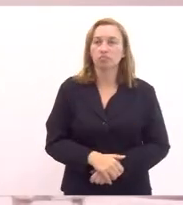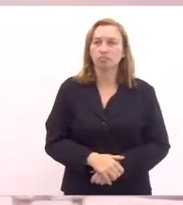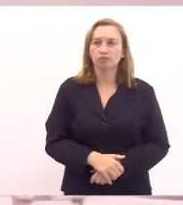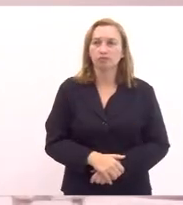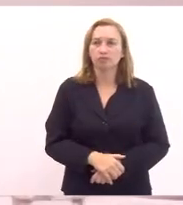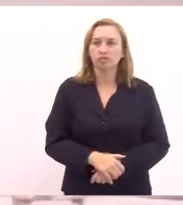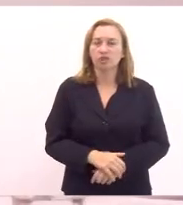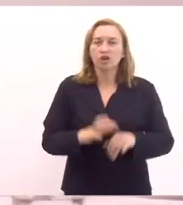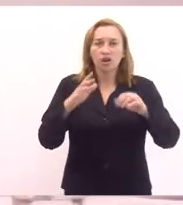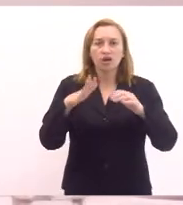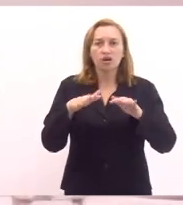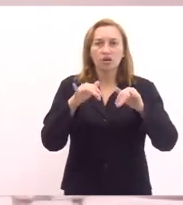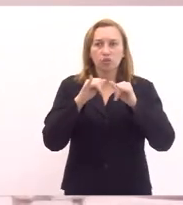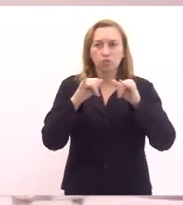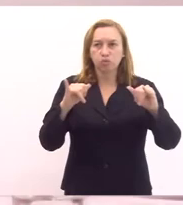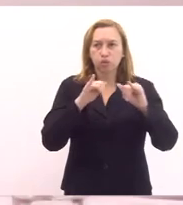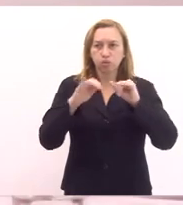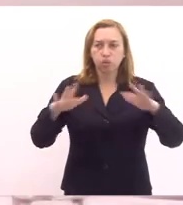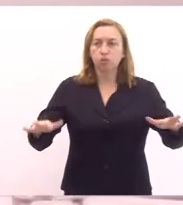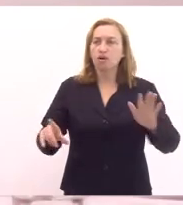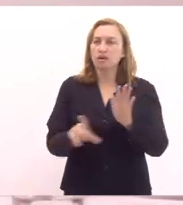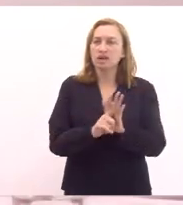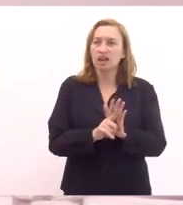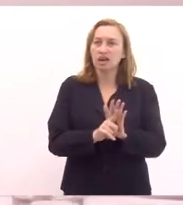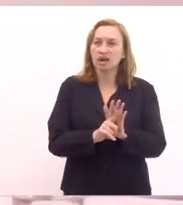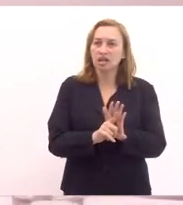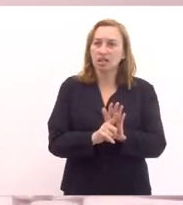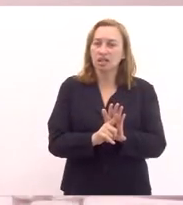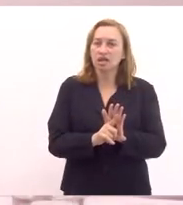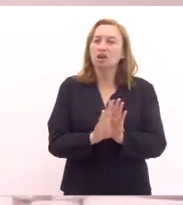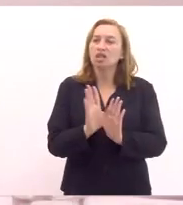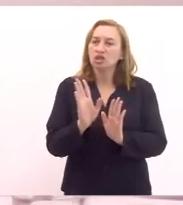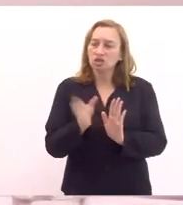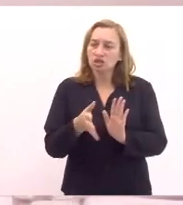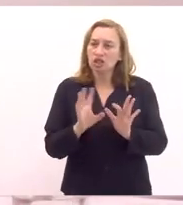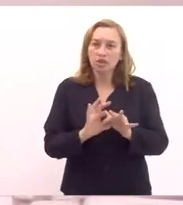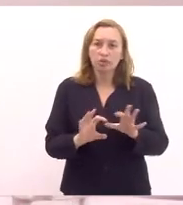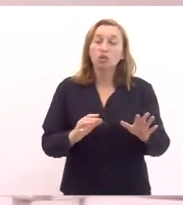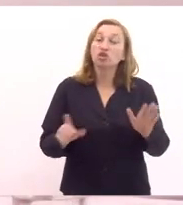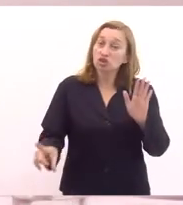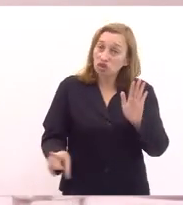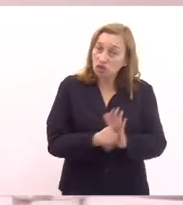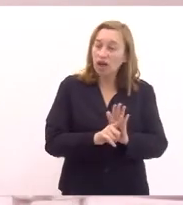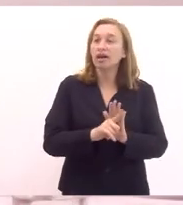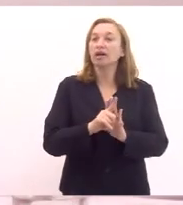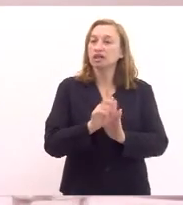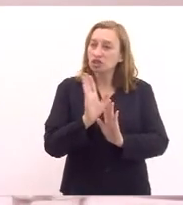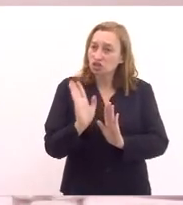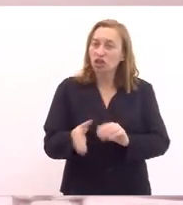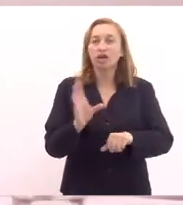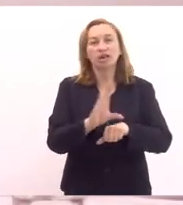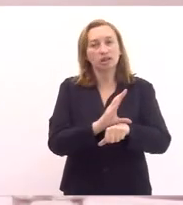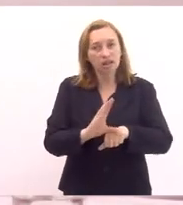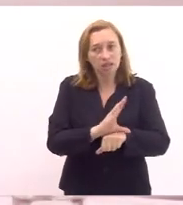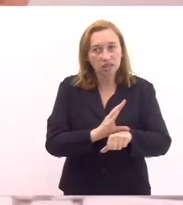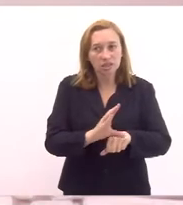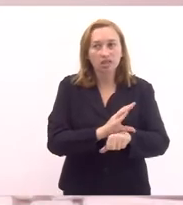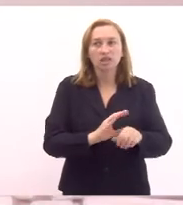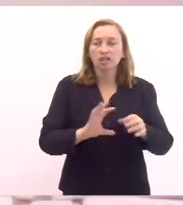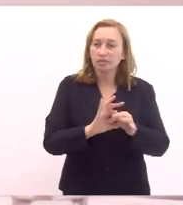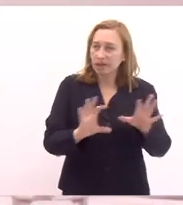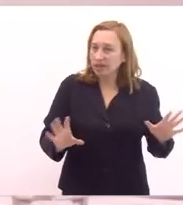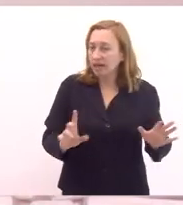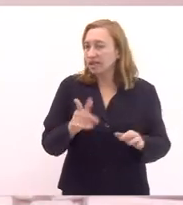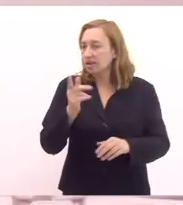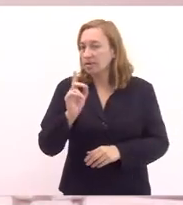coisas altamente polêmica ou seja essa lei garantiu o que já estava na Constituição O que é a liberdade de